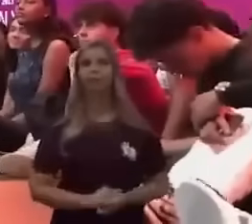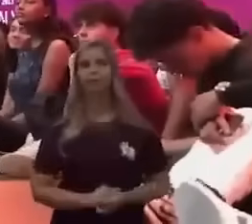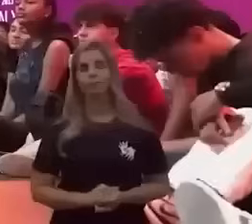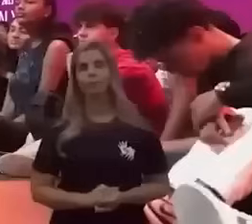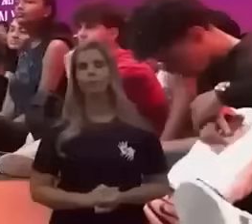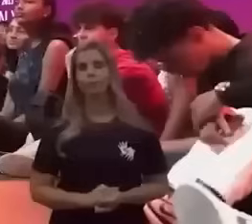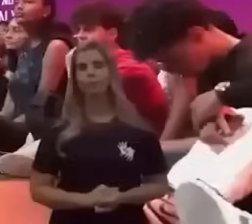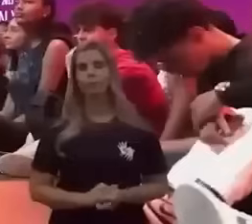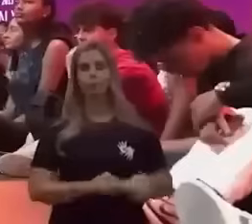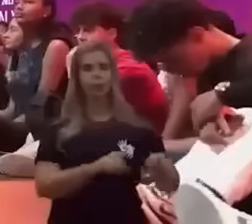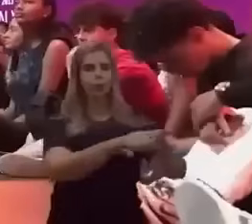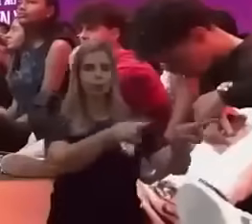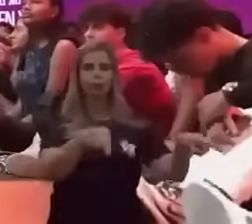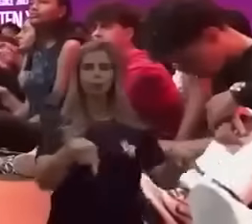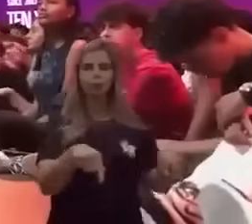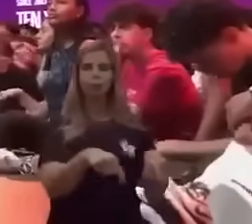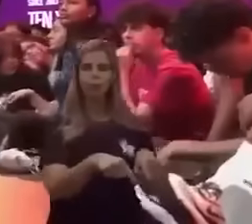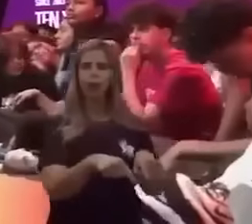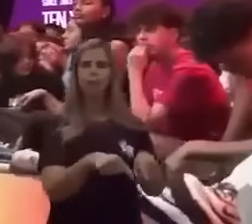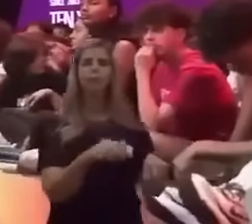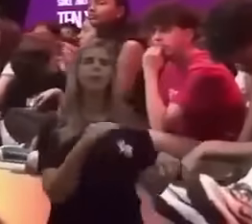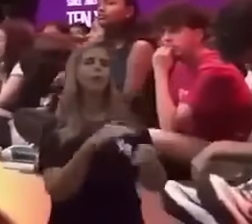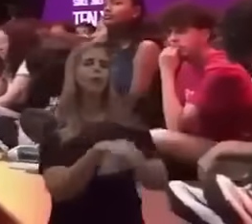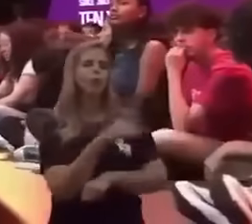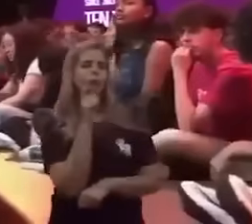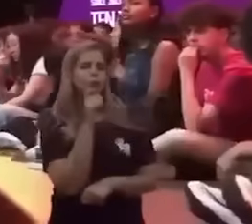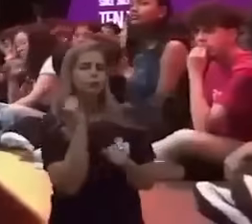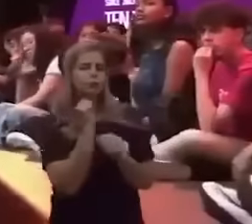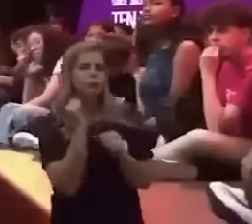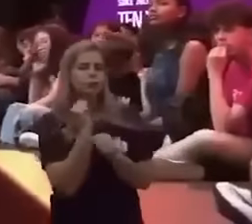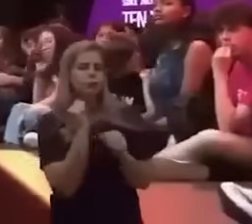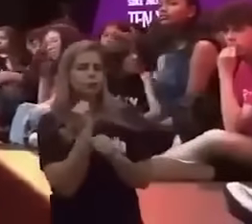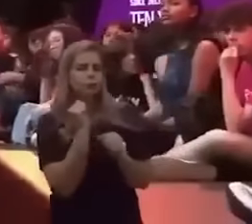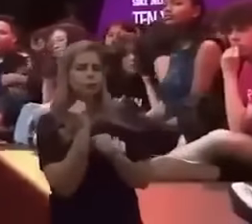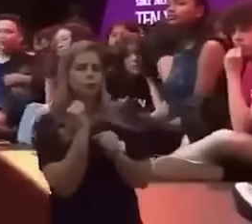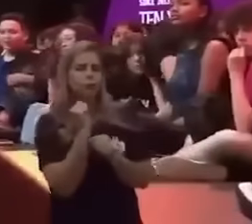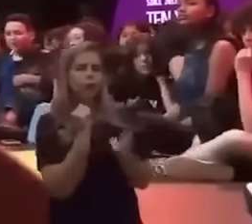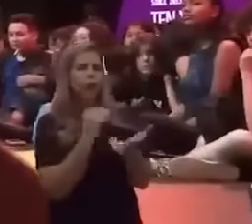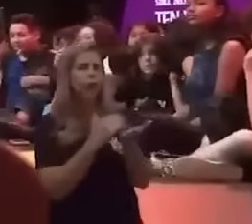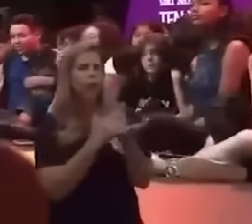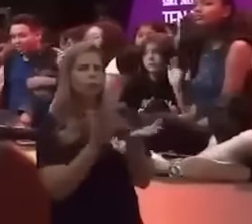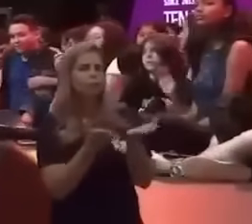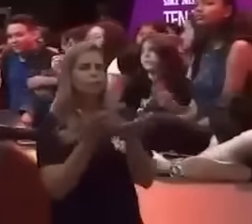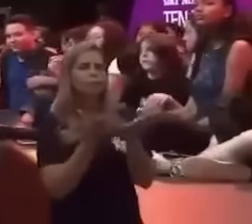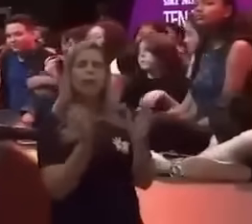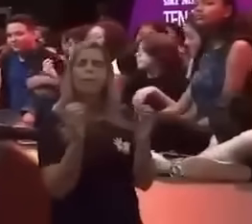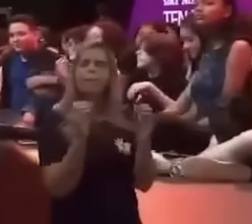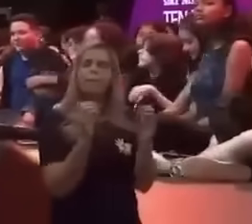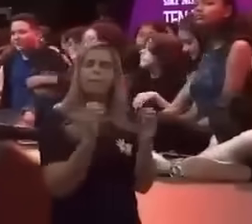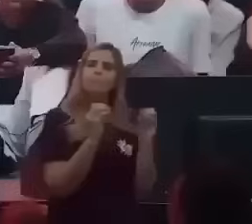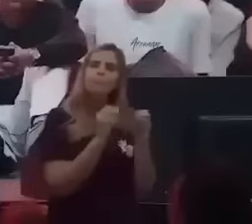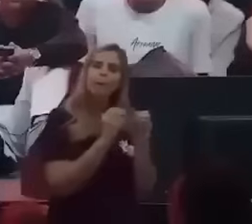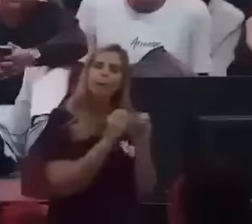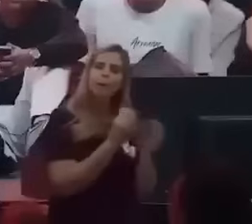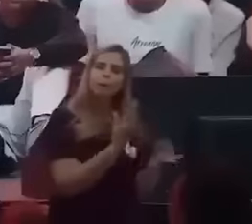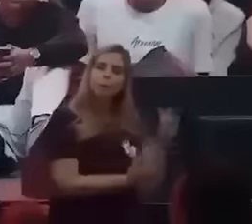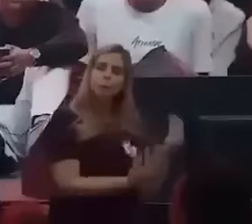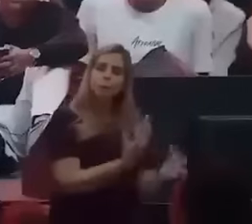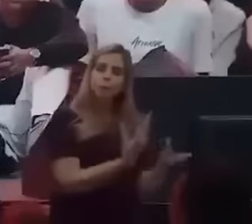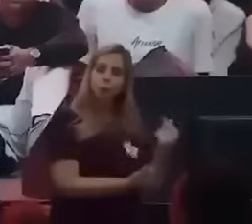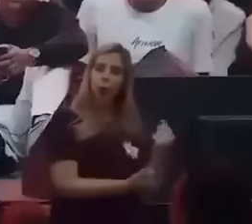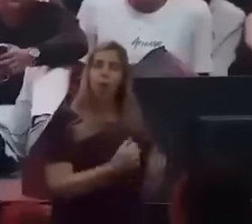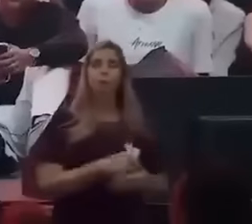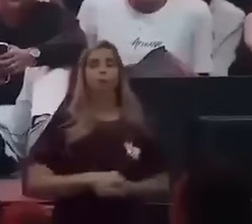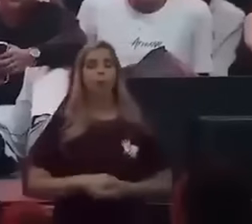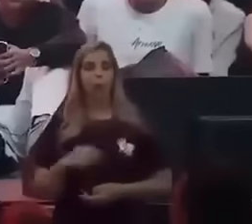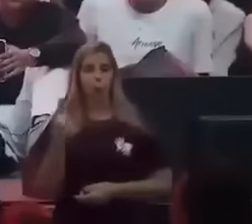no pátio, a noite está fria, ele quer se aquentar, quando passa uma criada,